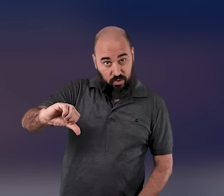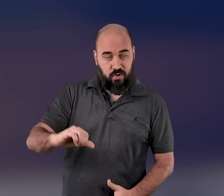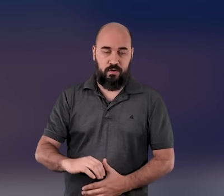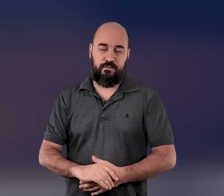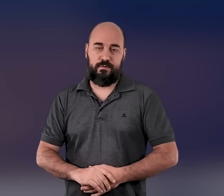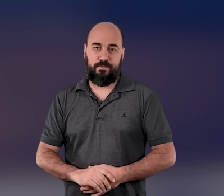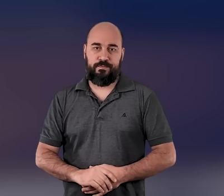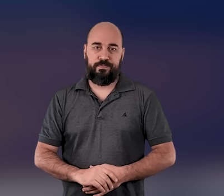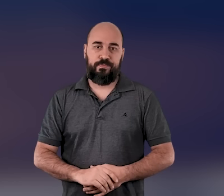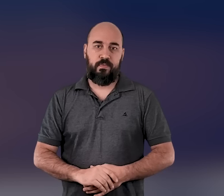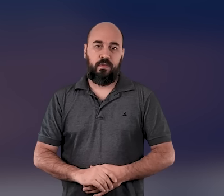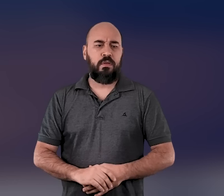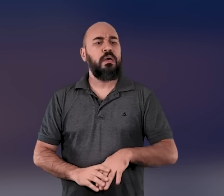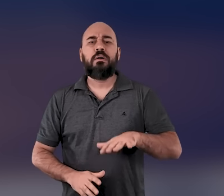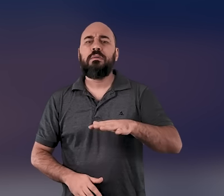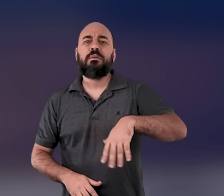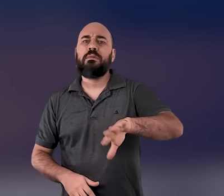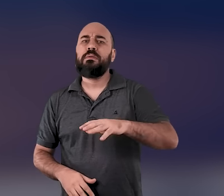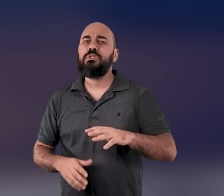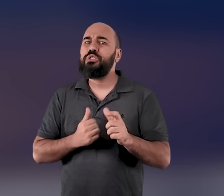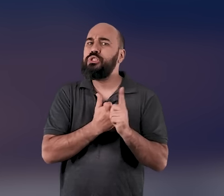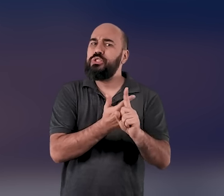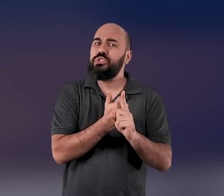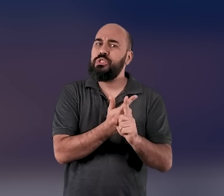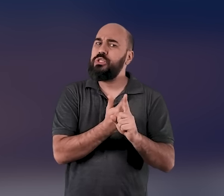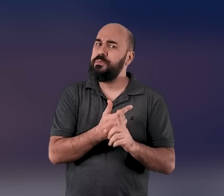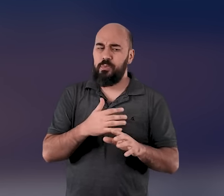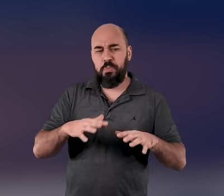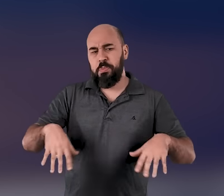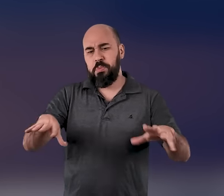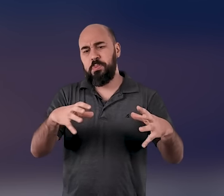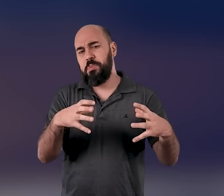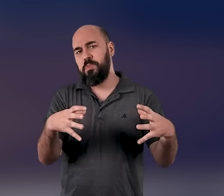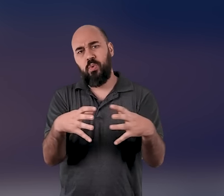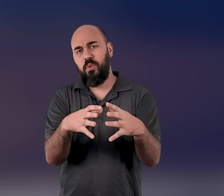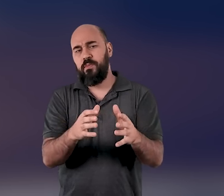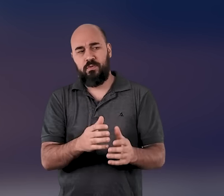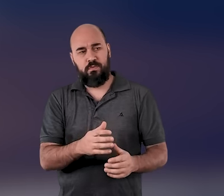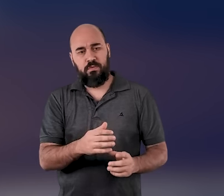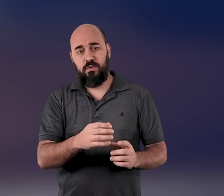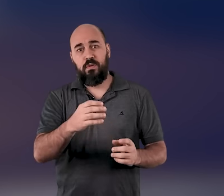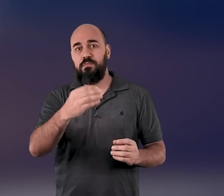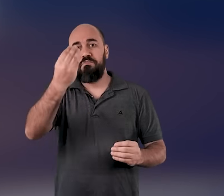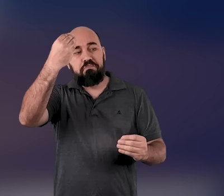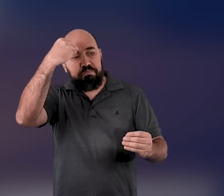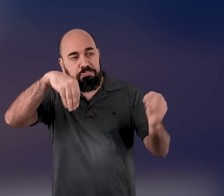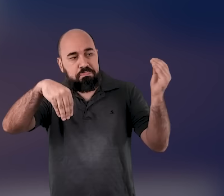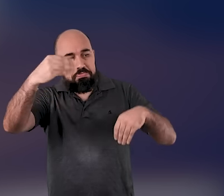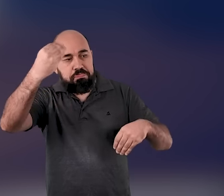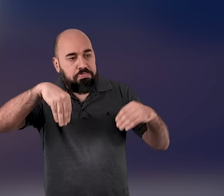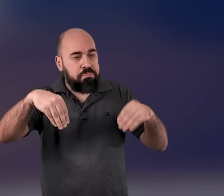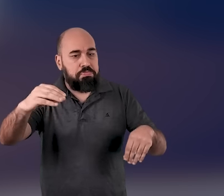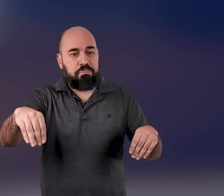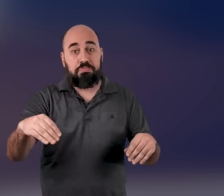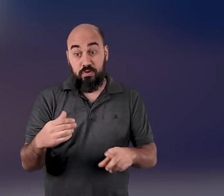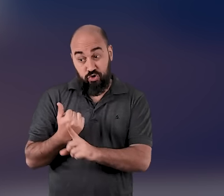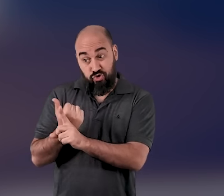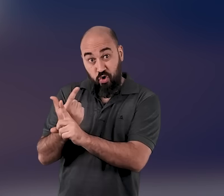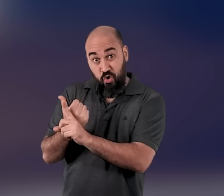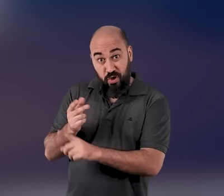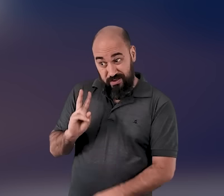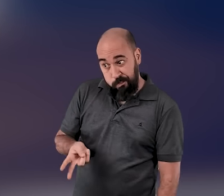Diante disso, muitos dos seus discípulos o abandonaram e já não andavam com ele. Então Jesus perguntou aos 12, será